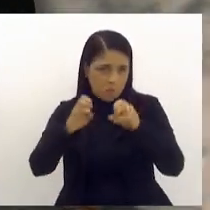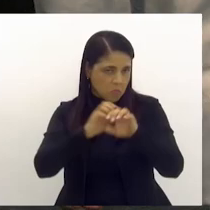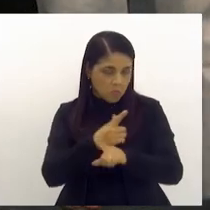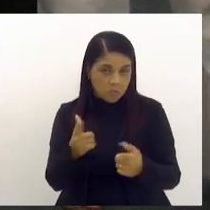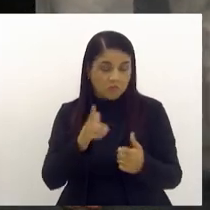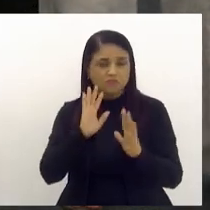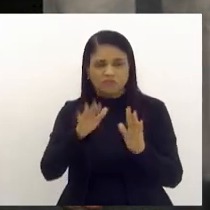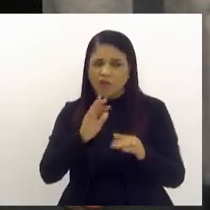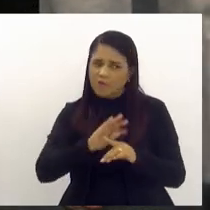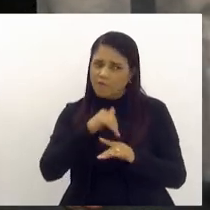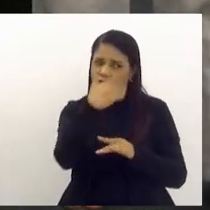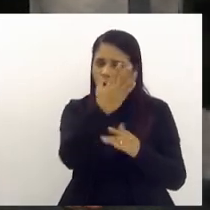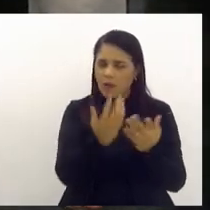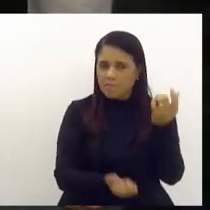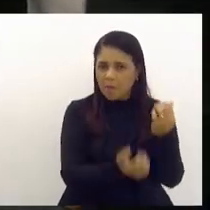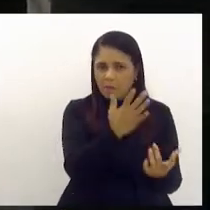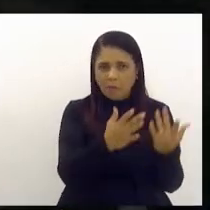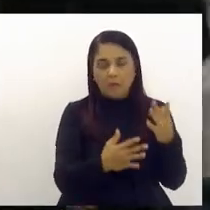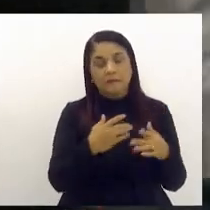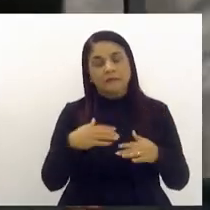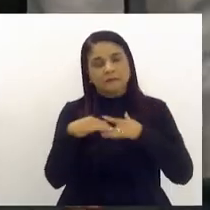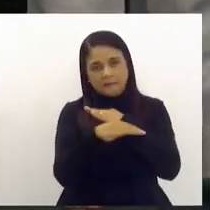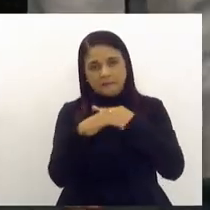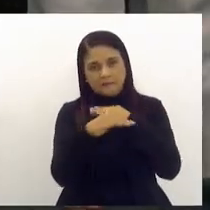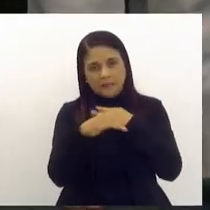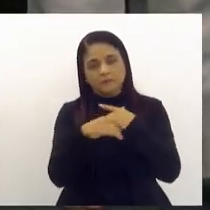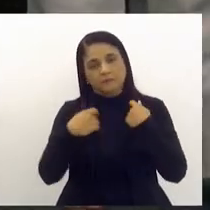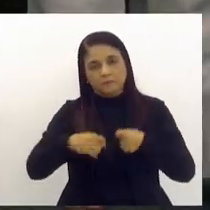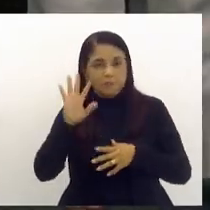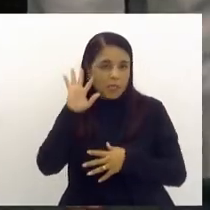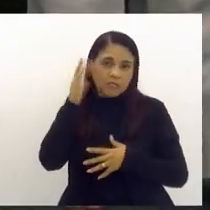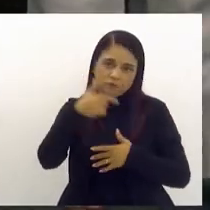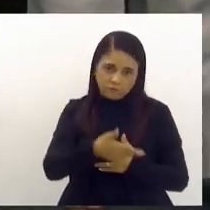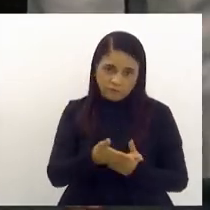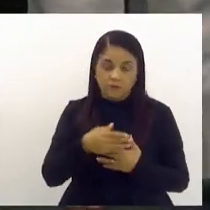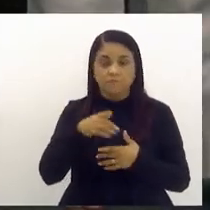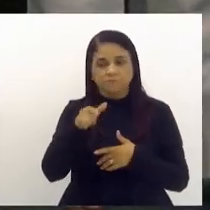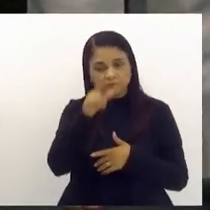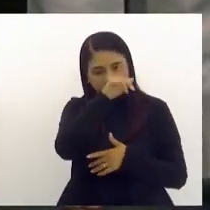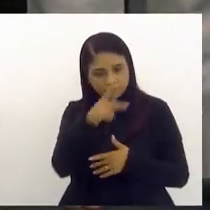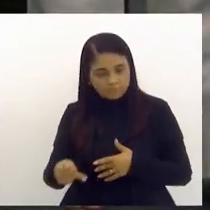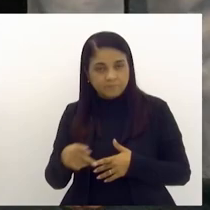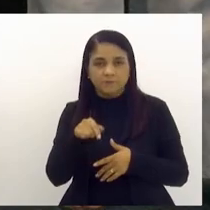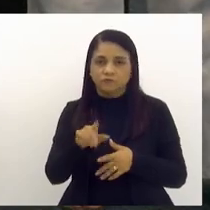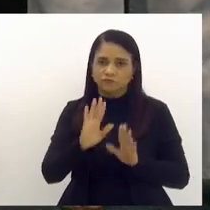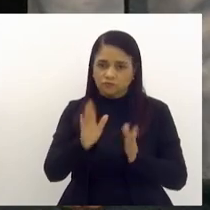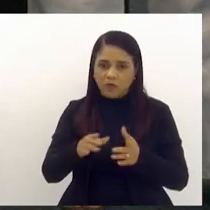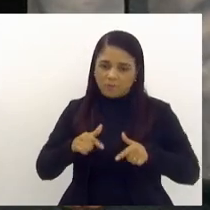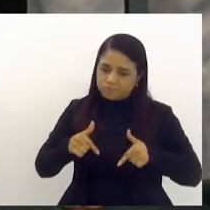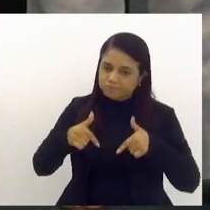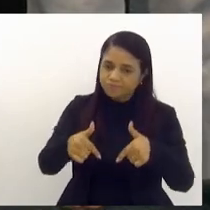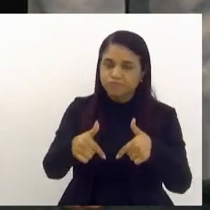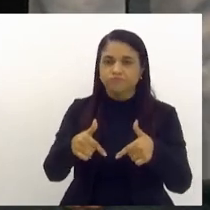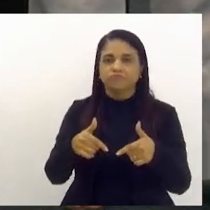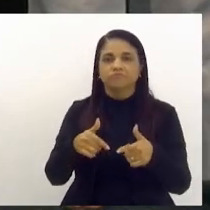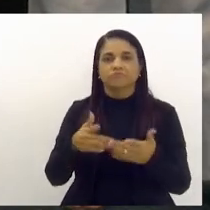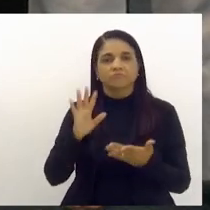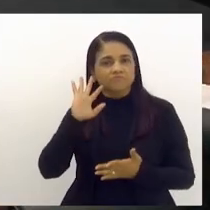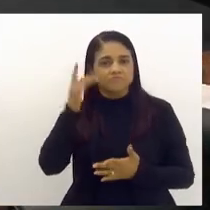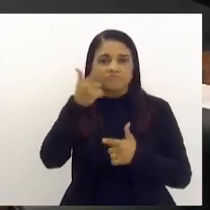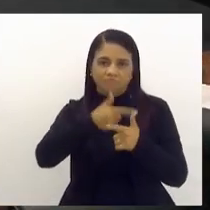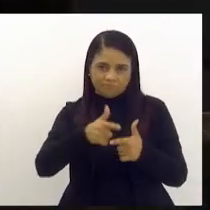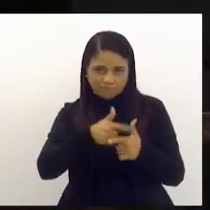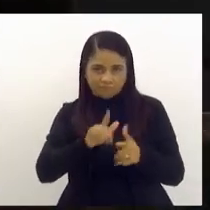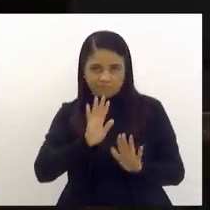botando fogo na cidade aqui e a gente tem que enfrentar. E Vossa Excelência já deu um passo, também a Assembleia vai enfrentar esse problema.